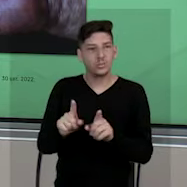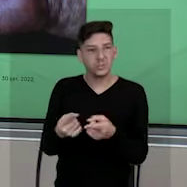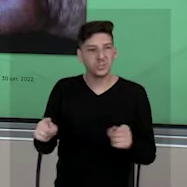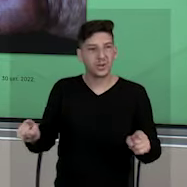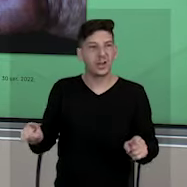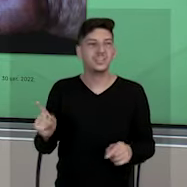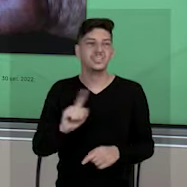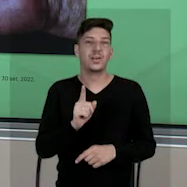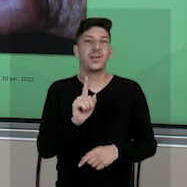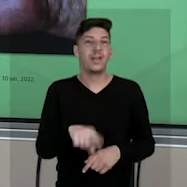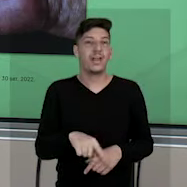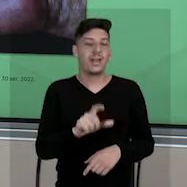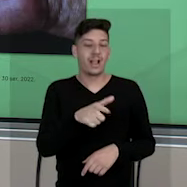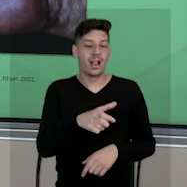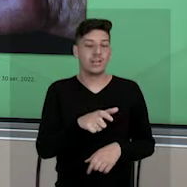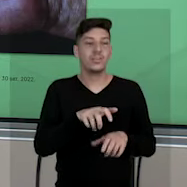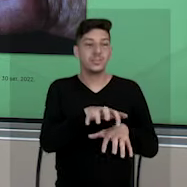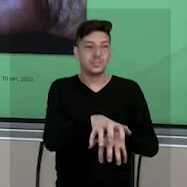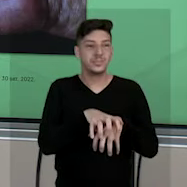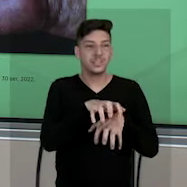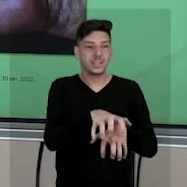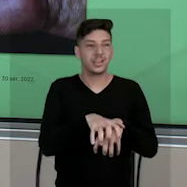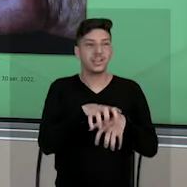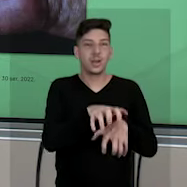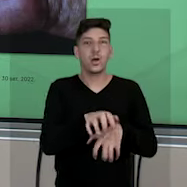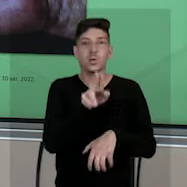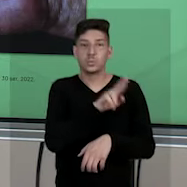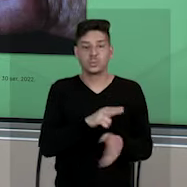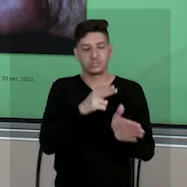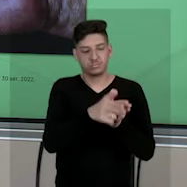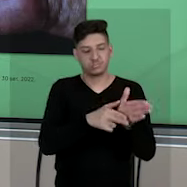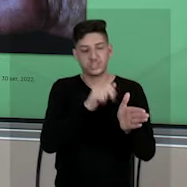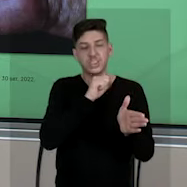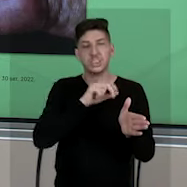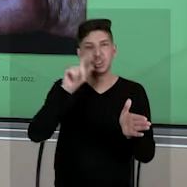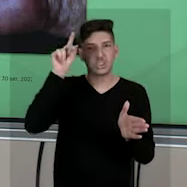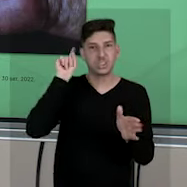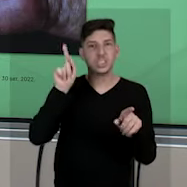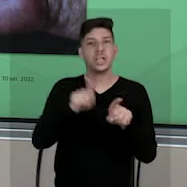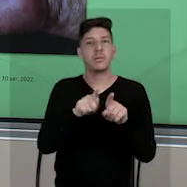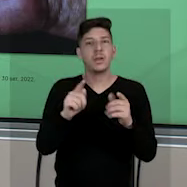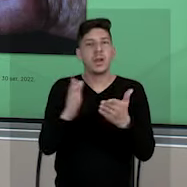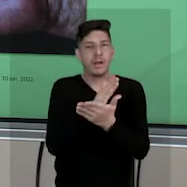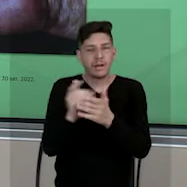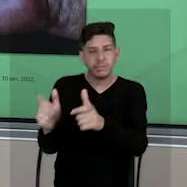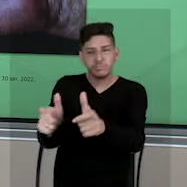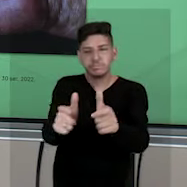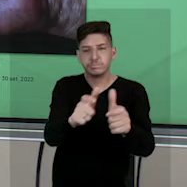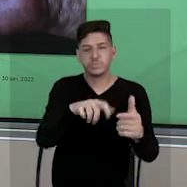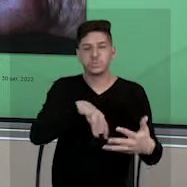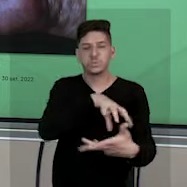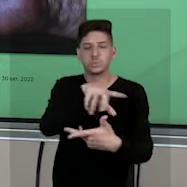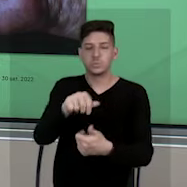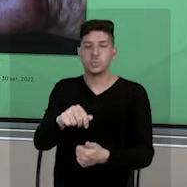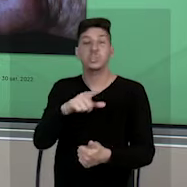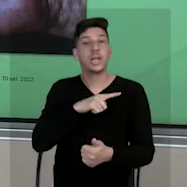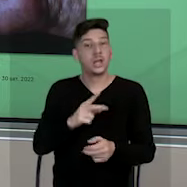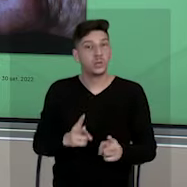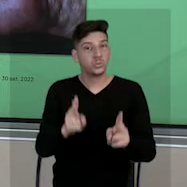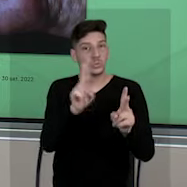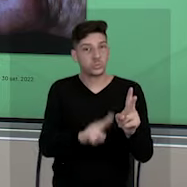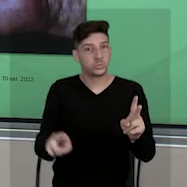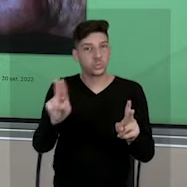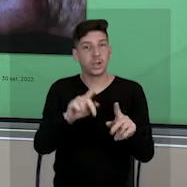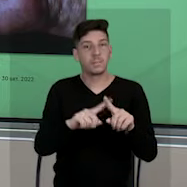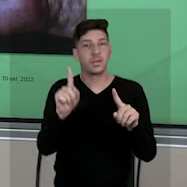mineral que era utilizado nessas máquinas térmicas antigas, ainda é utilizado em vários locais do mundo para vários tipos de atividades diferentes, mas é um tipo